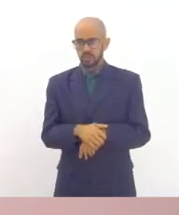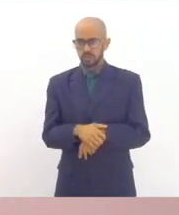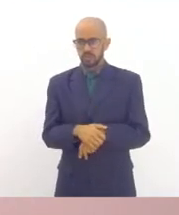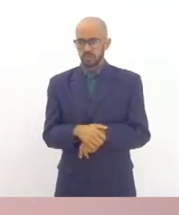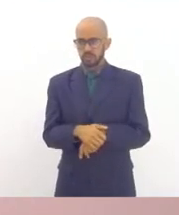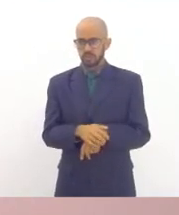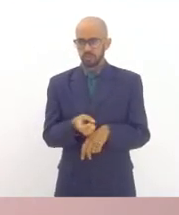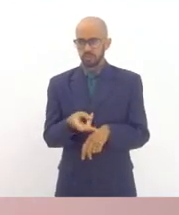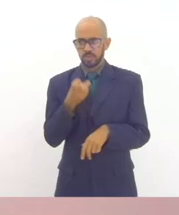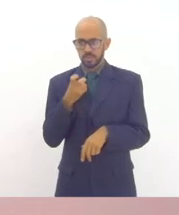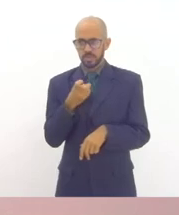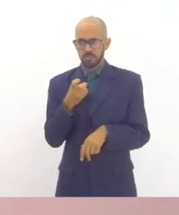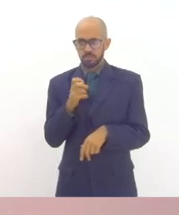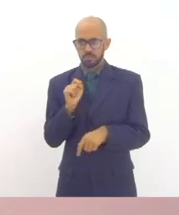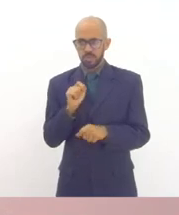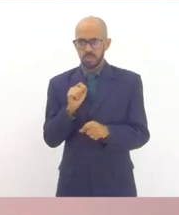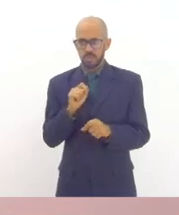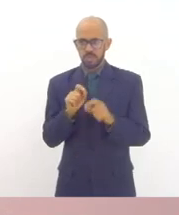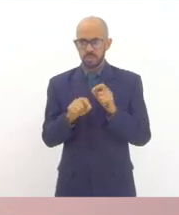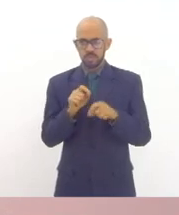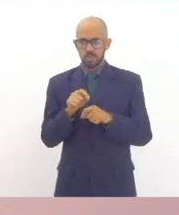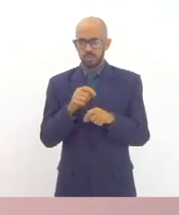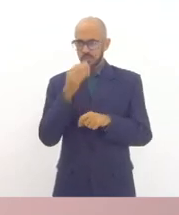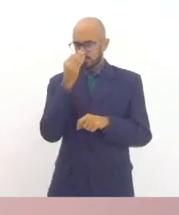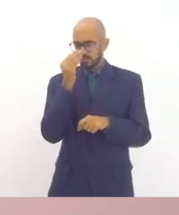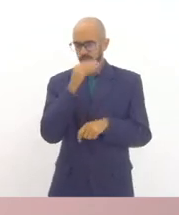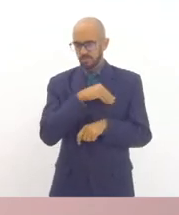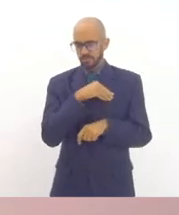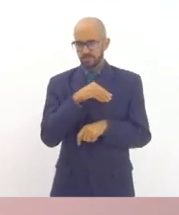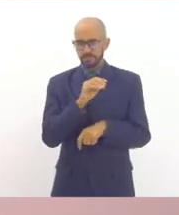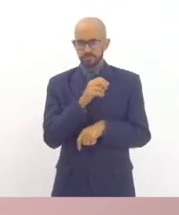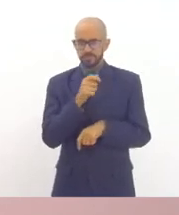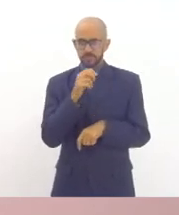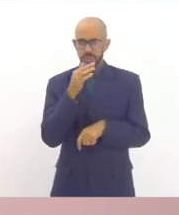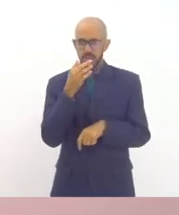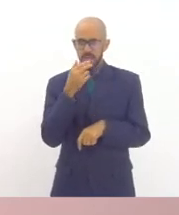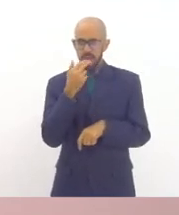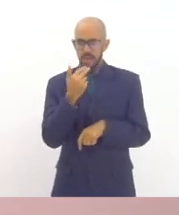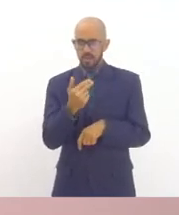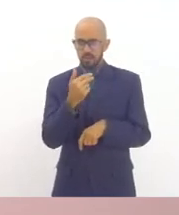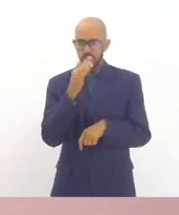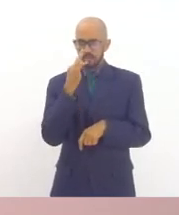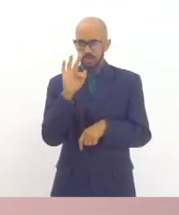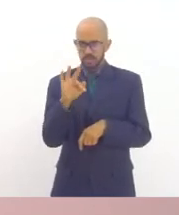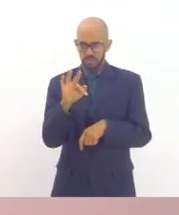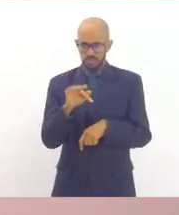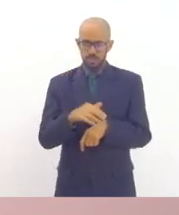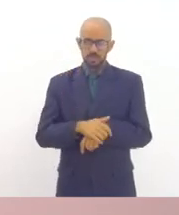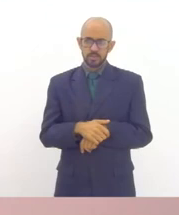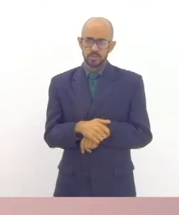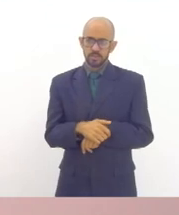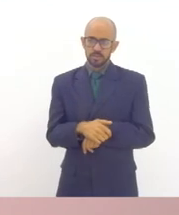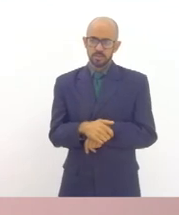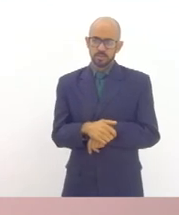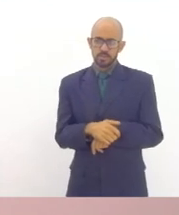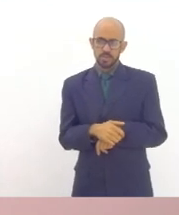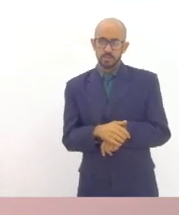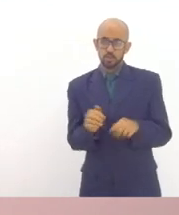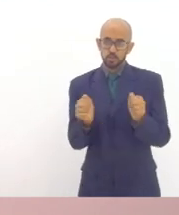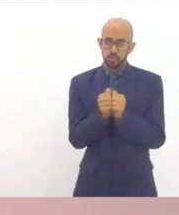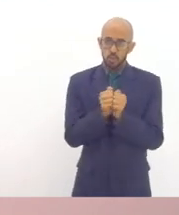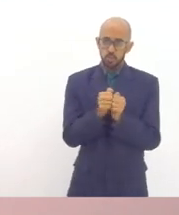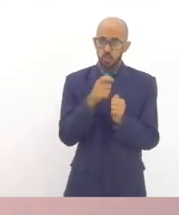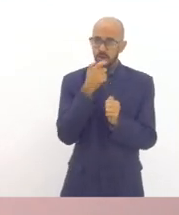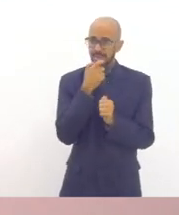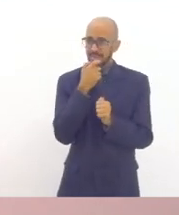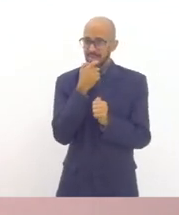em ver pouco citado a língua francesa. A língua francesa, ela, junto com o inglês, é a língua